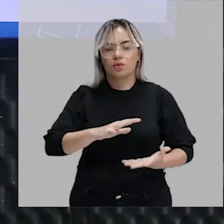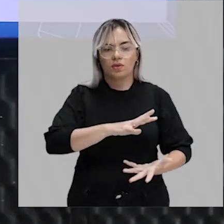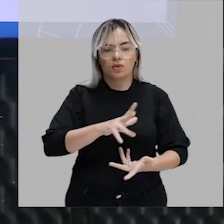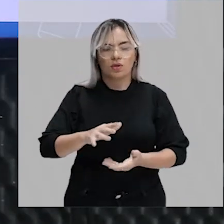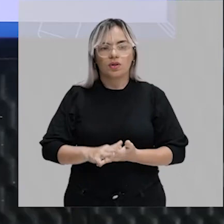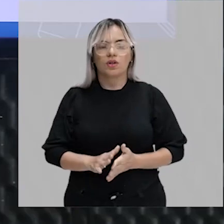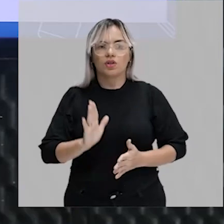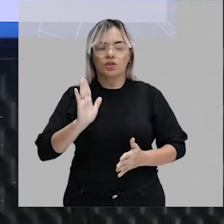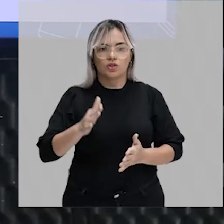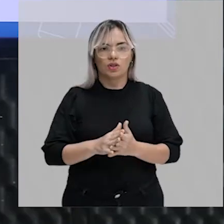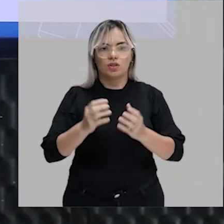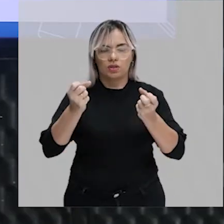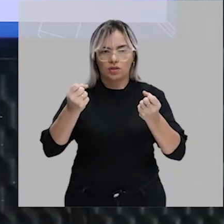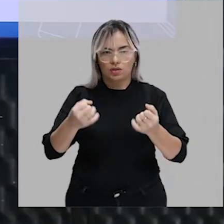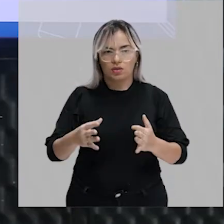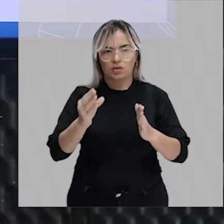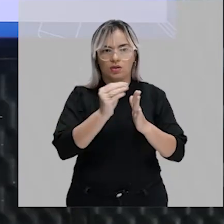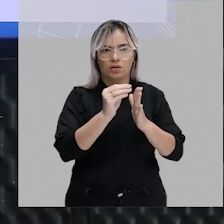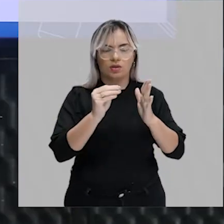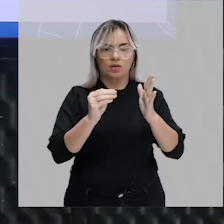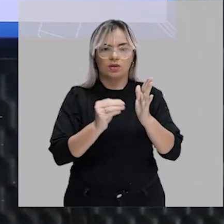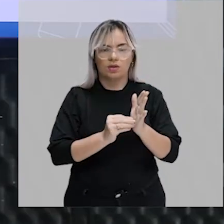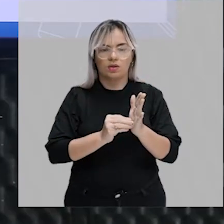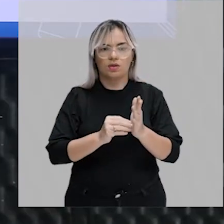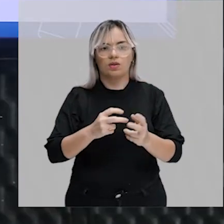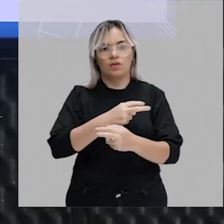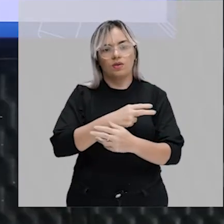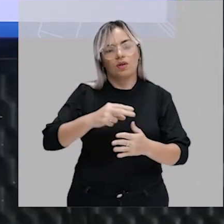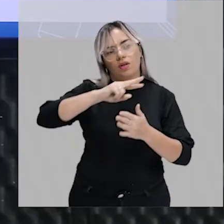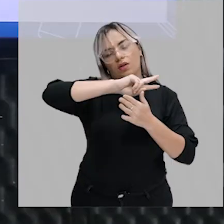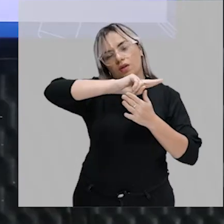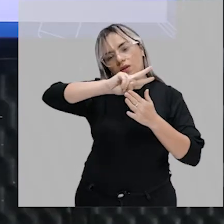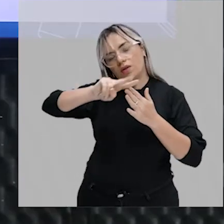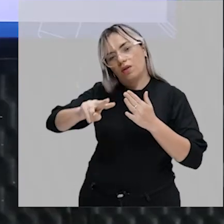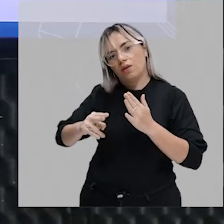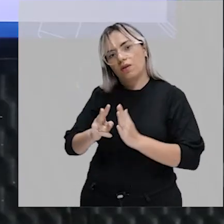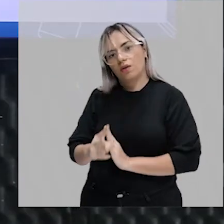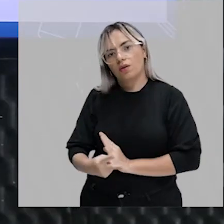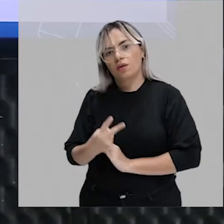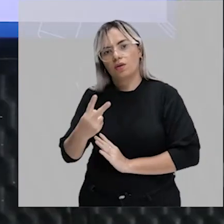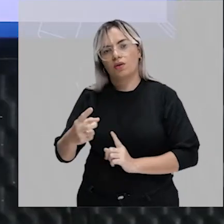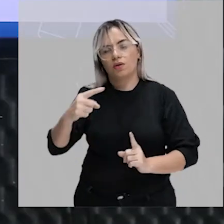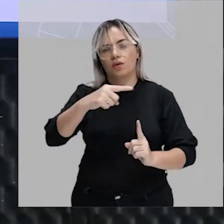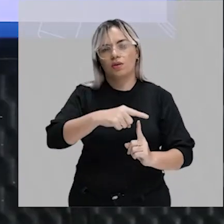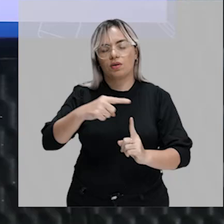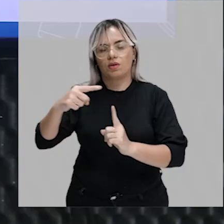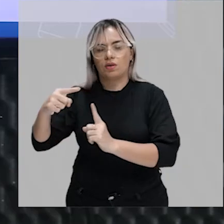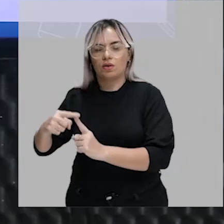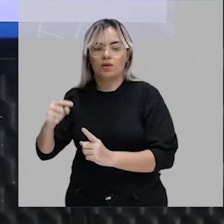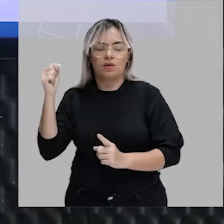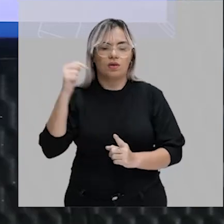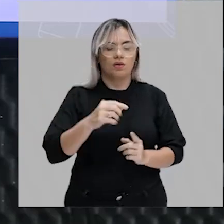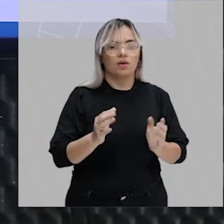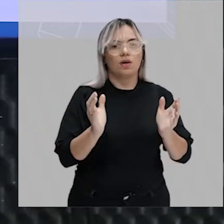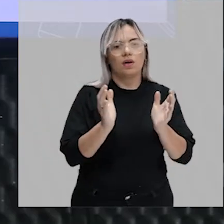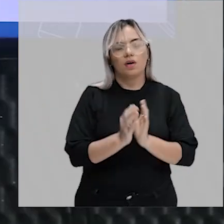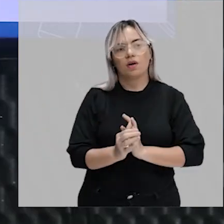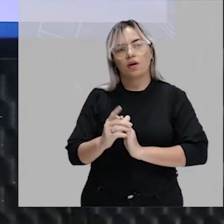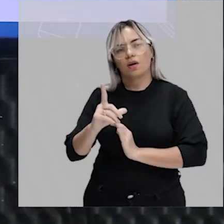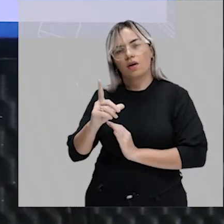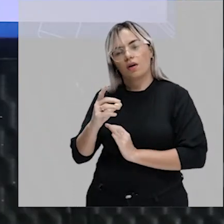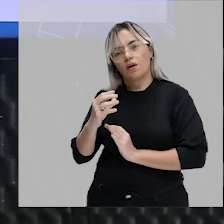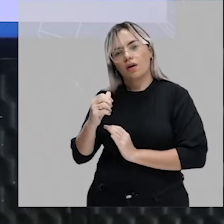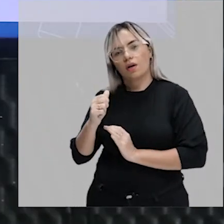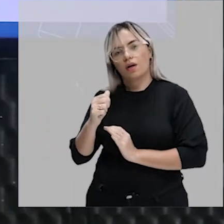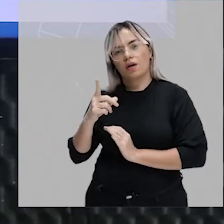de especiação que existem dois mecanismos de especiação. O primeiro, cladogênese, e